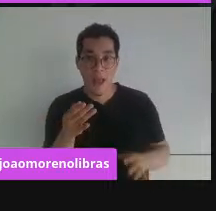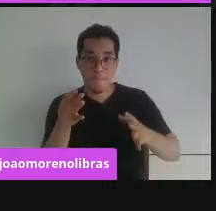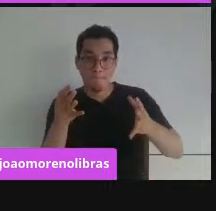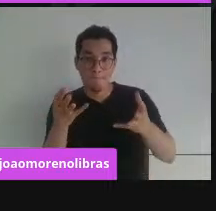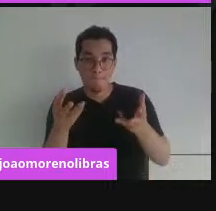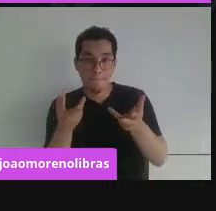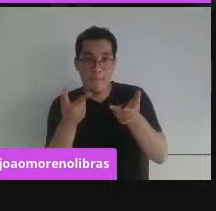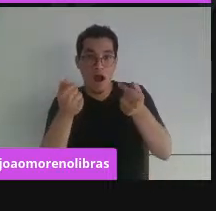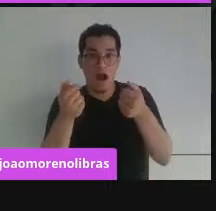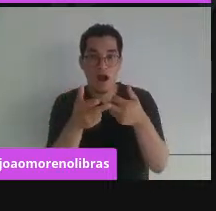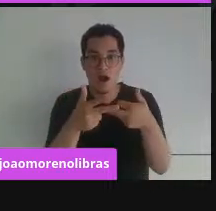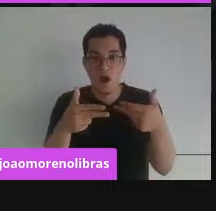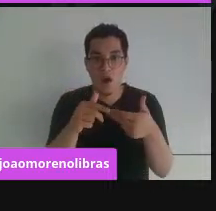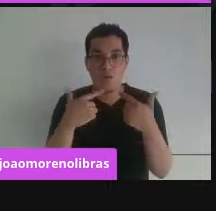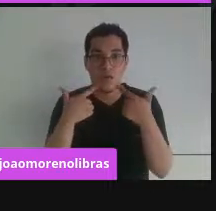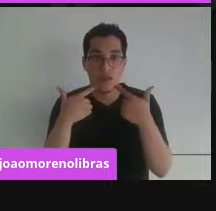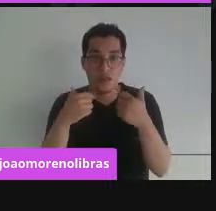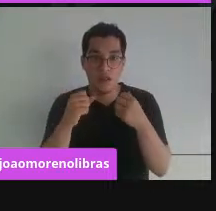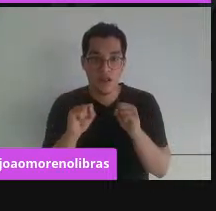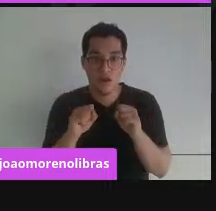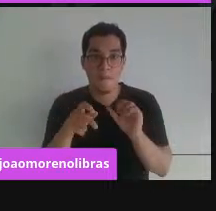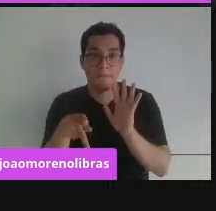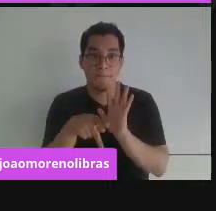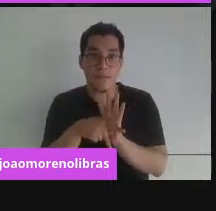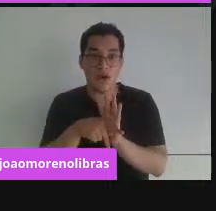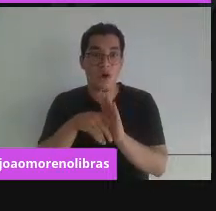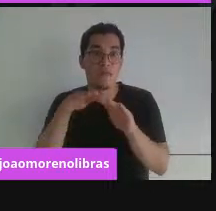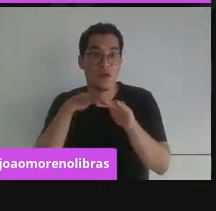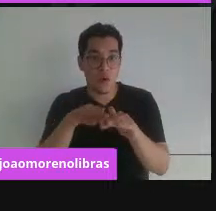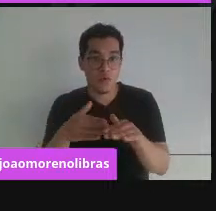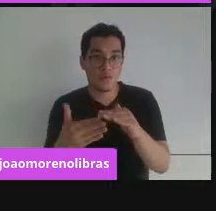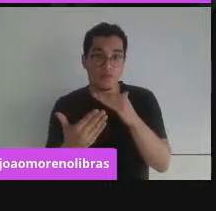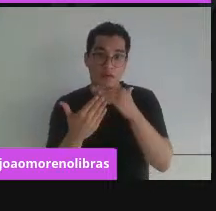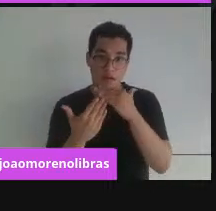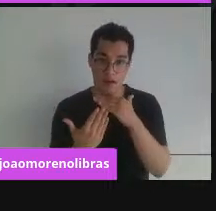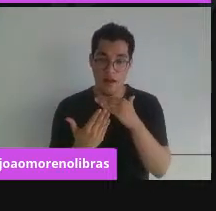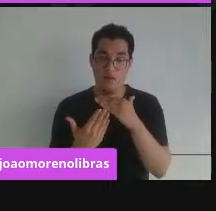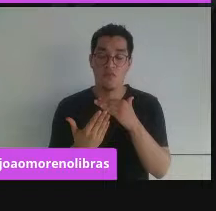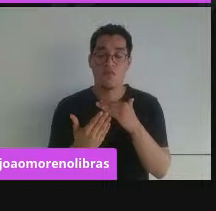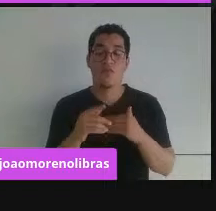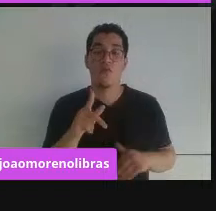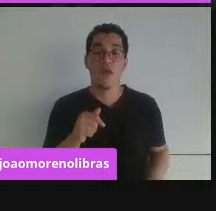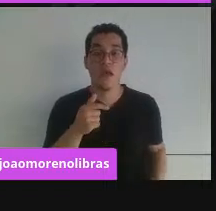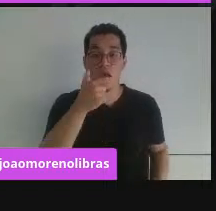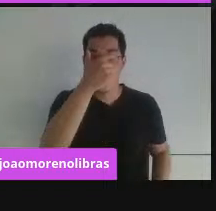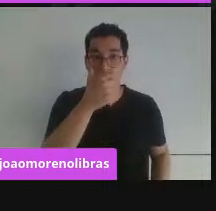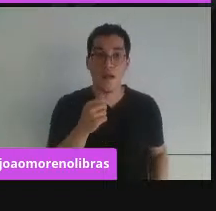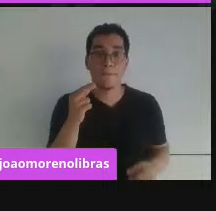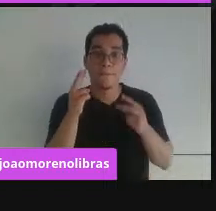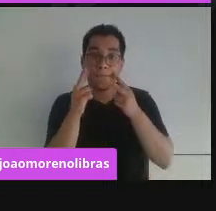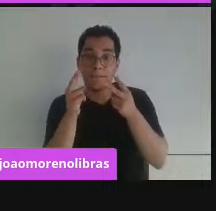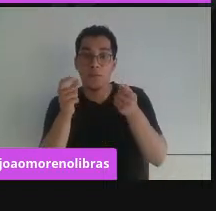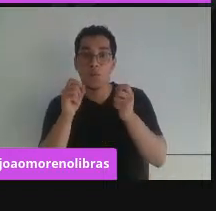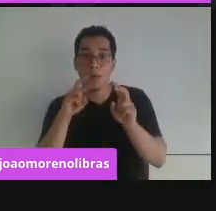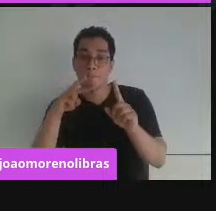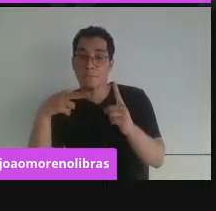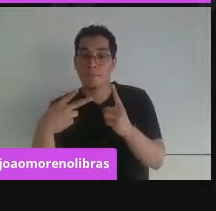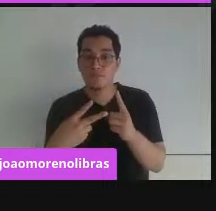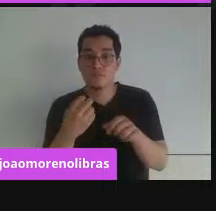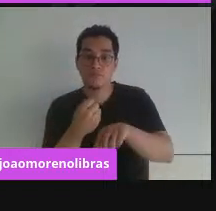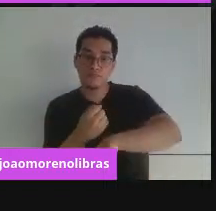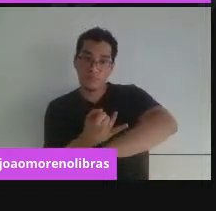a materialidade linguística do enunciado me permite inferir que se trata, aqui estou falando, de um ponto de vista emocional. Essa